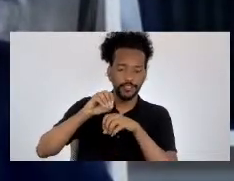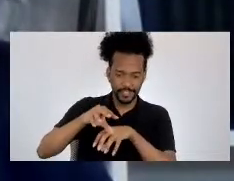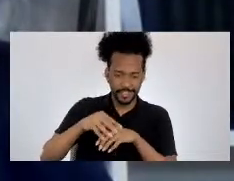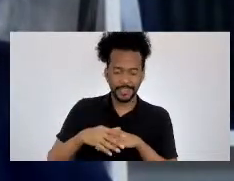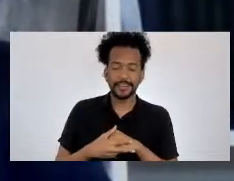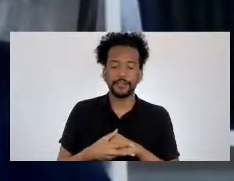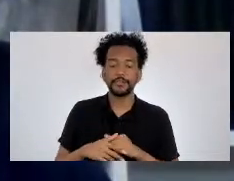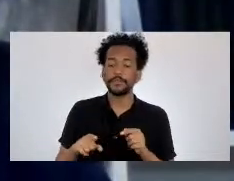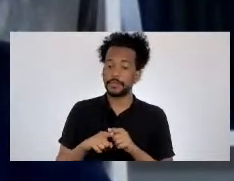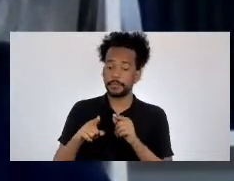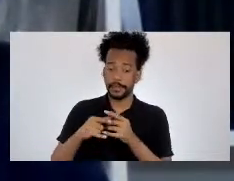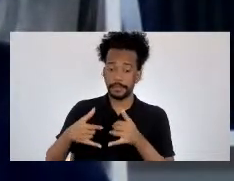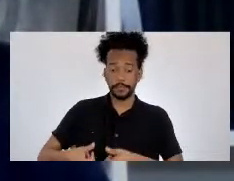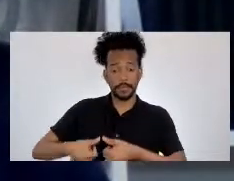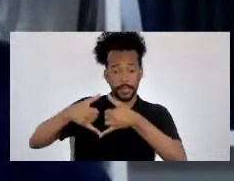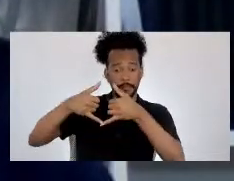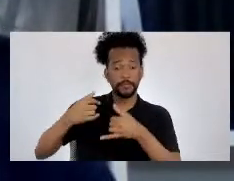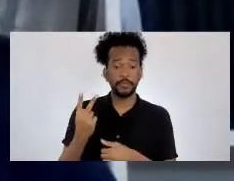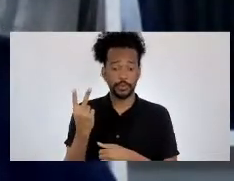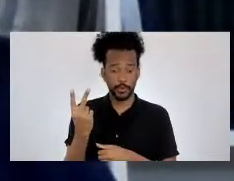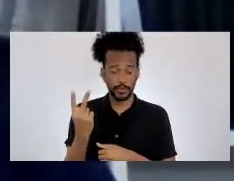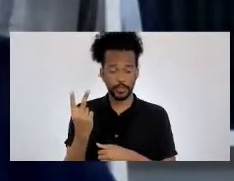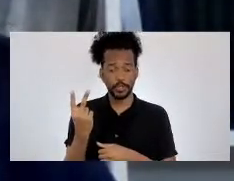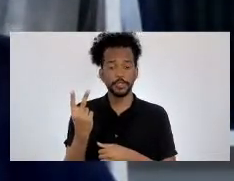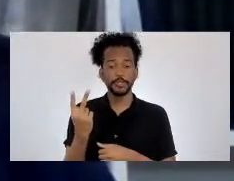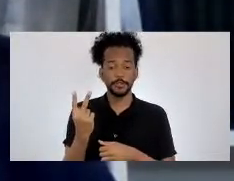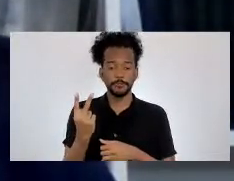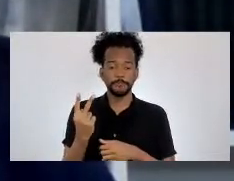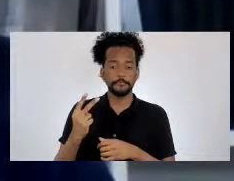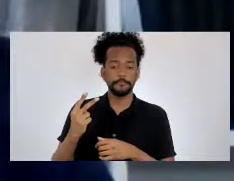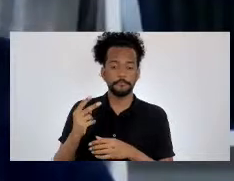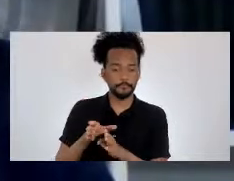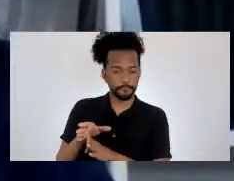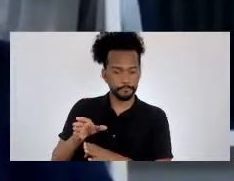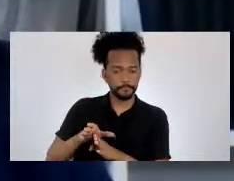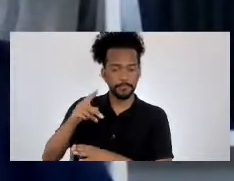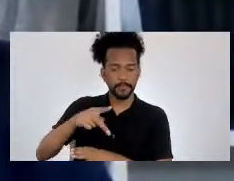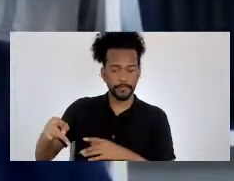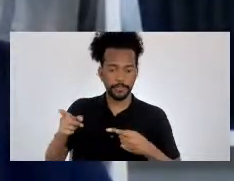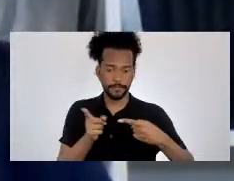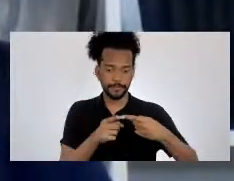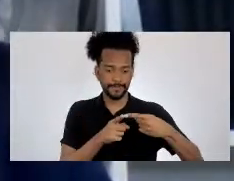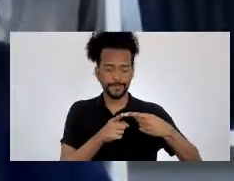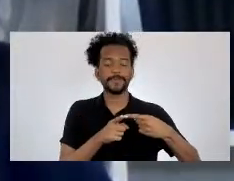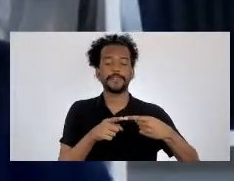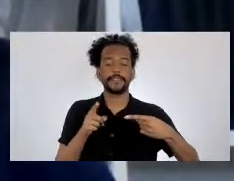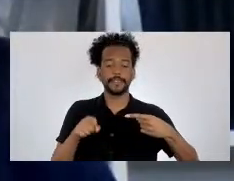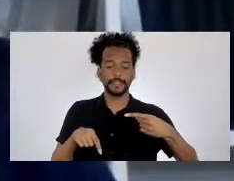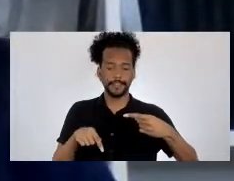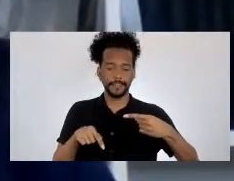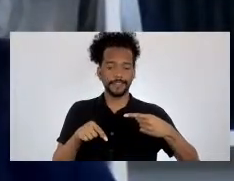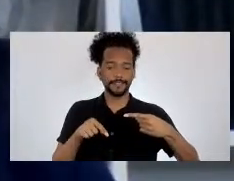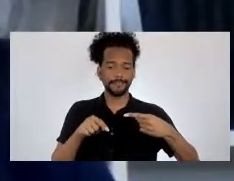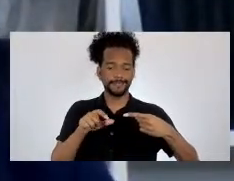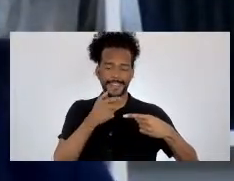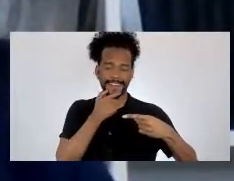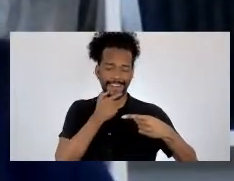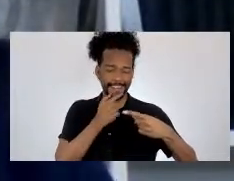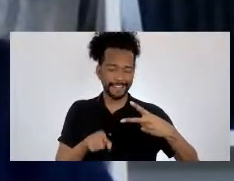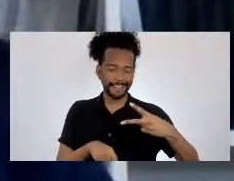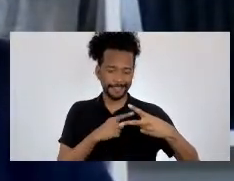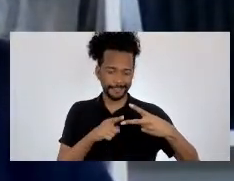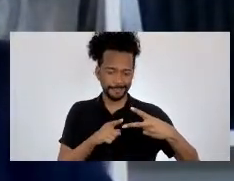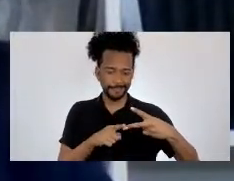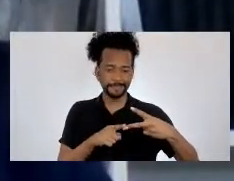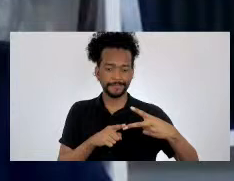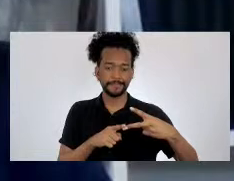para professores, o primeiro chamado Digital Play, Computer Games and Language Goals, e o segundo Language